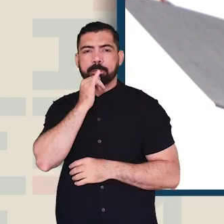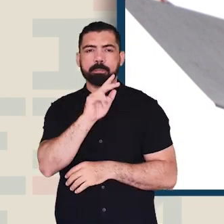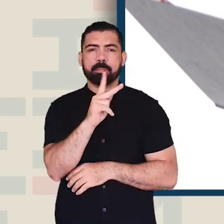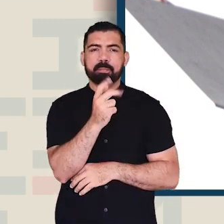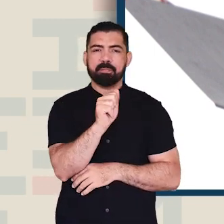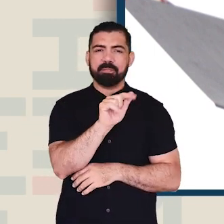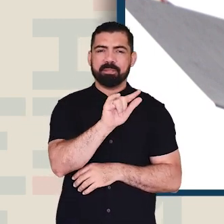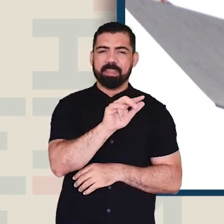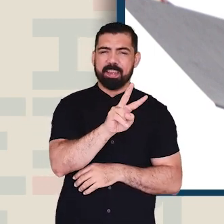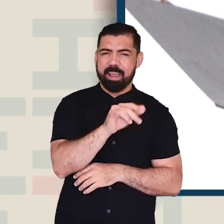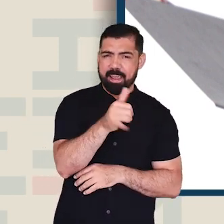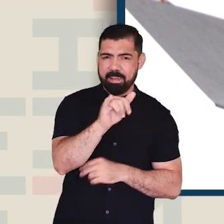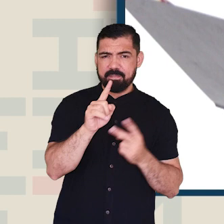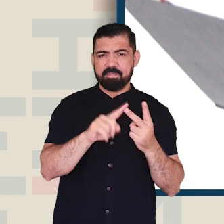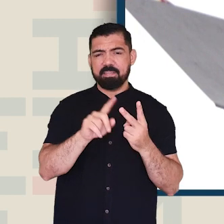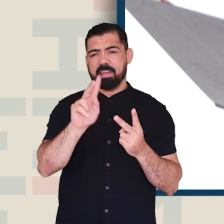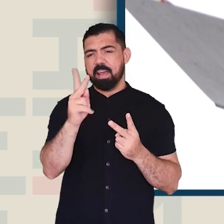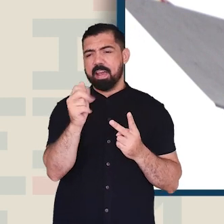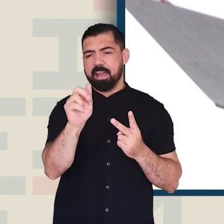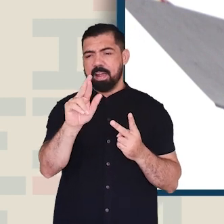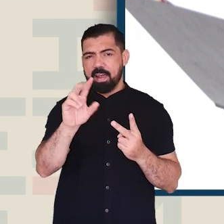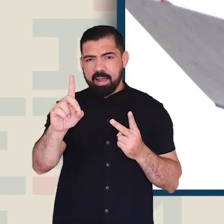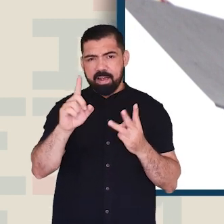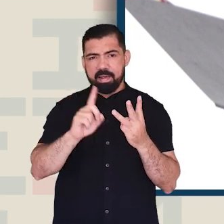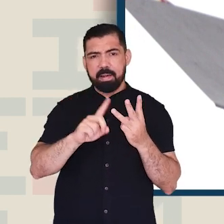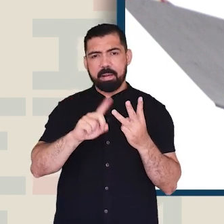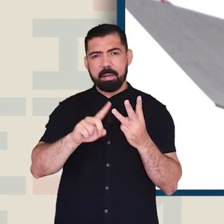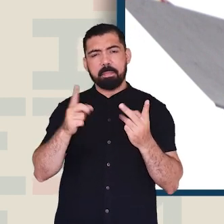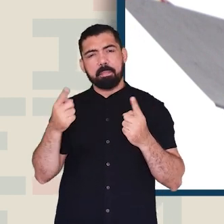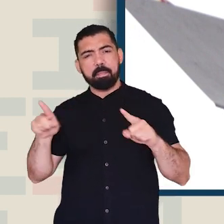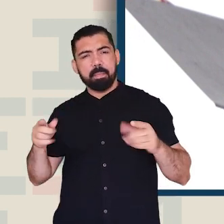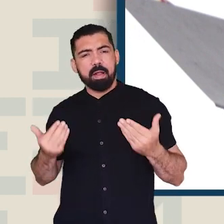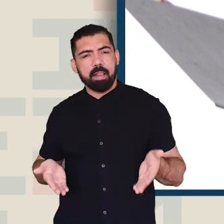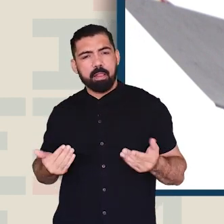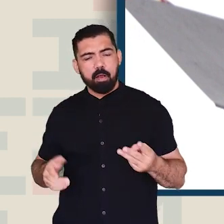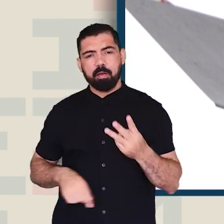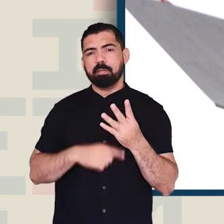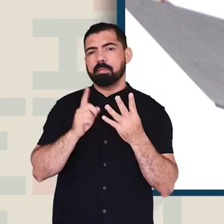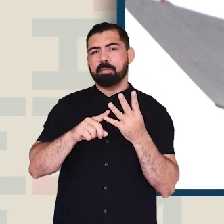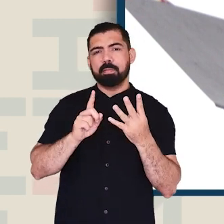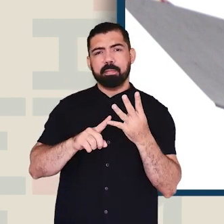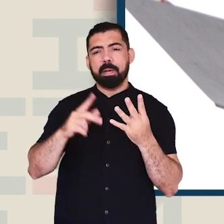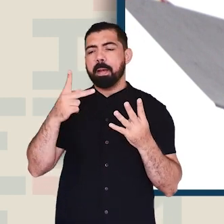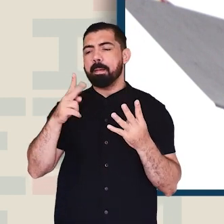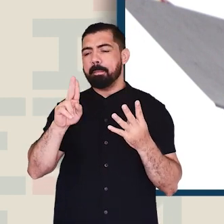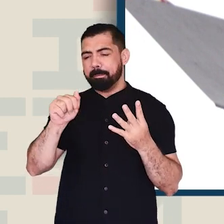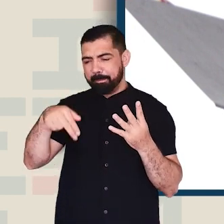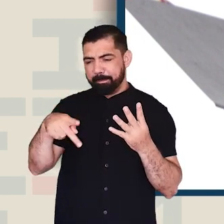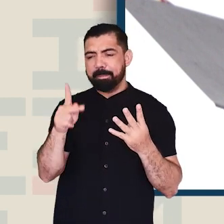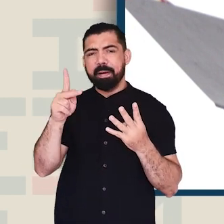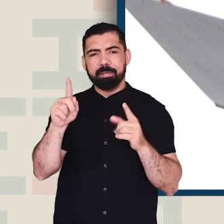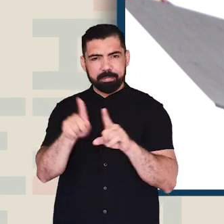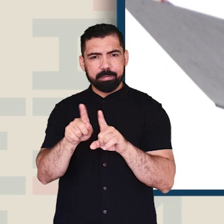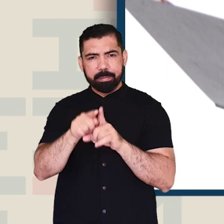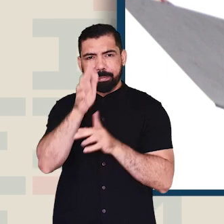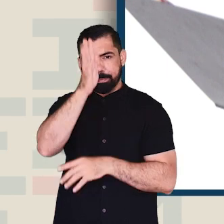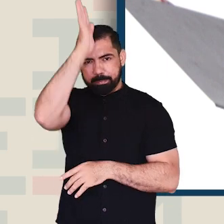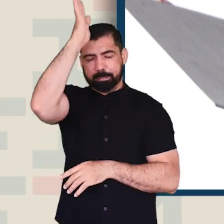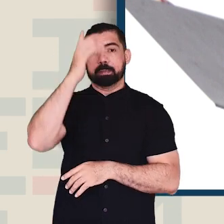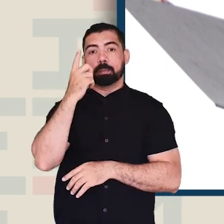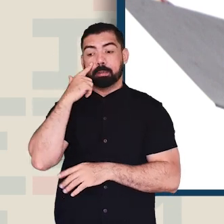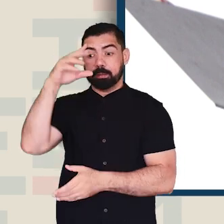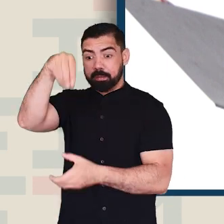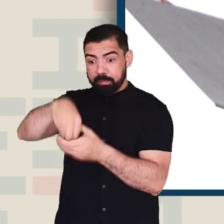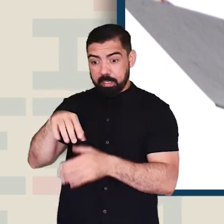Heavy metal, hard rock, o rock melódico, enfim, o punk rock. Então, você vê que